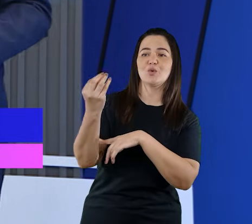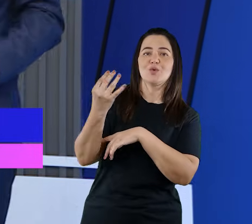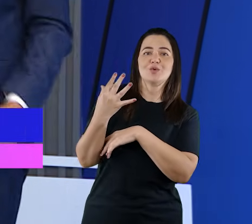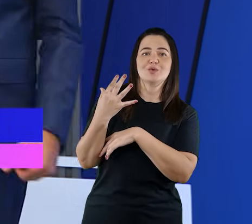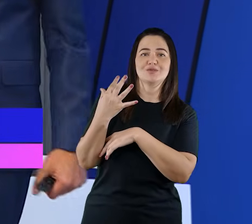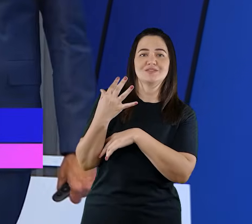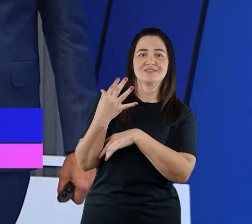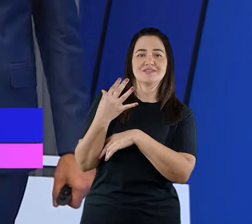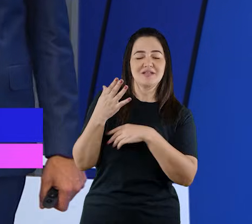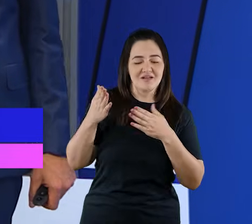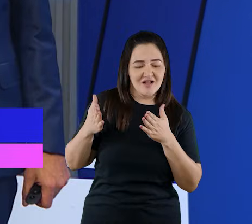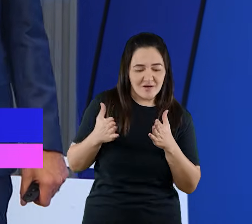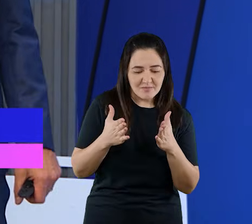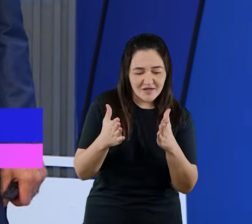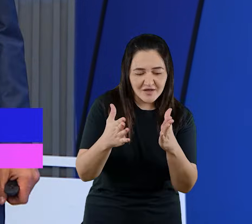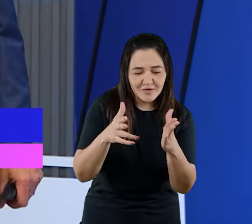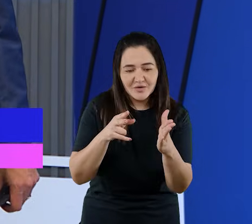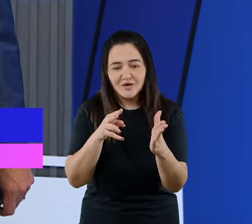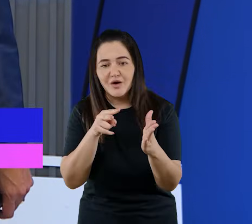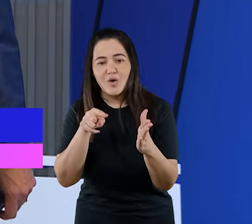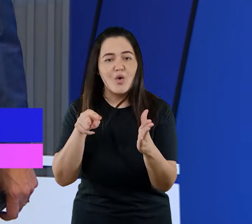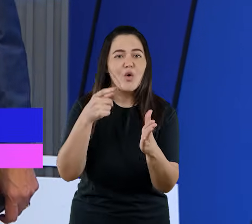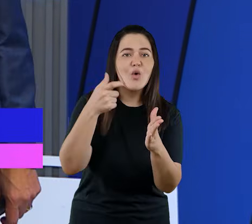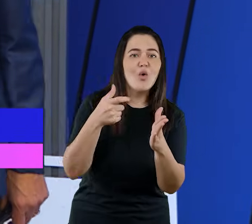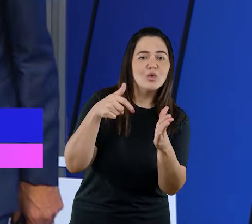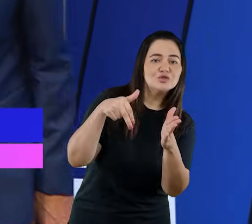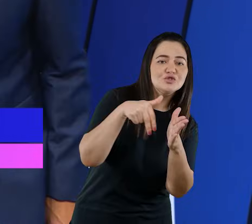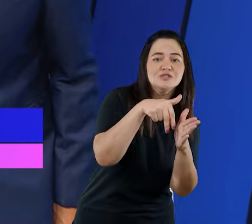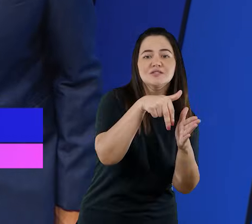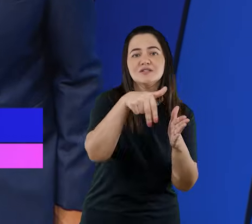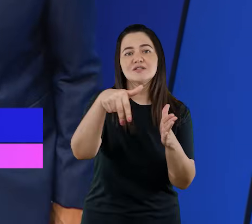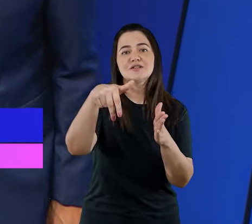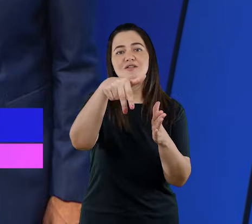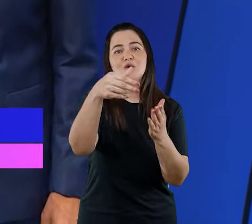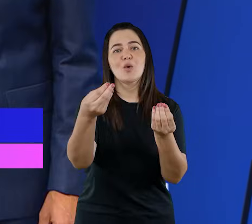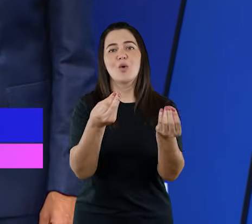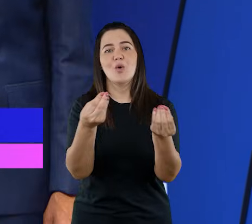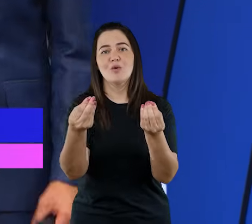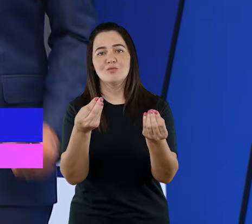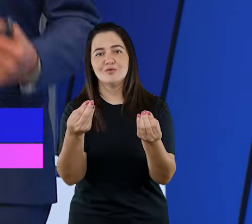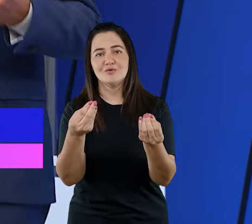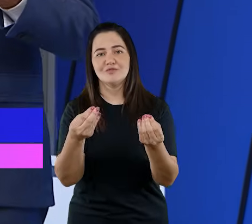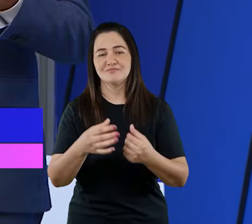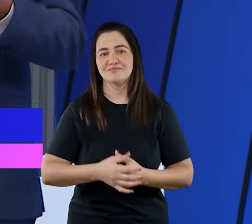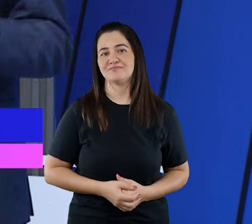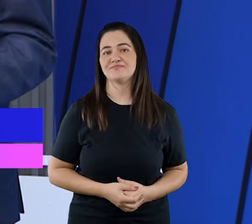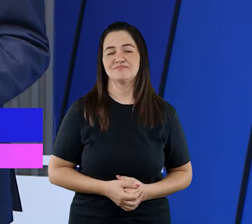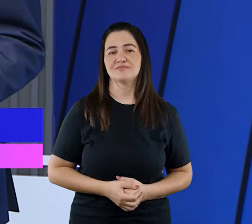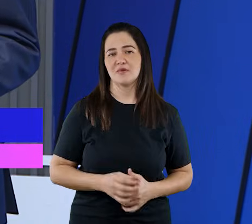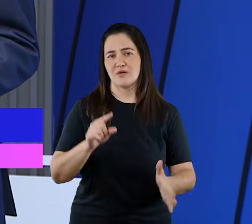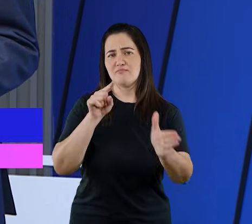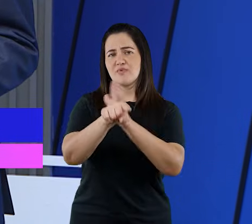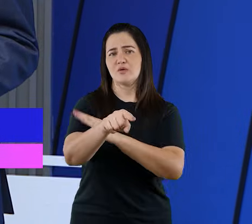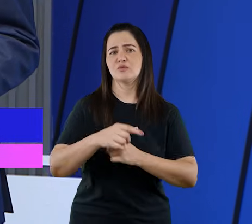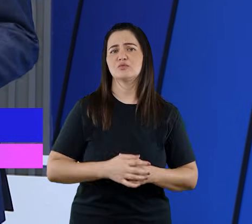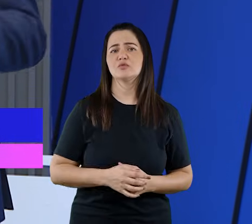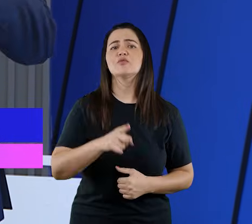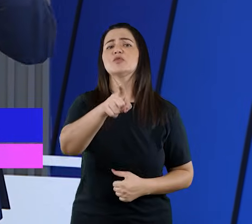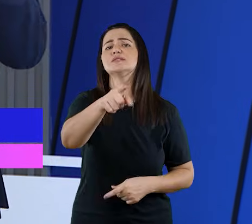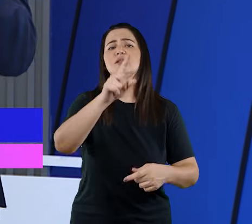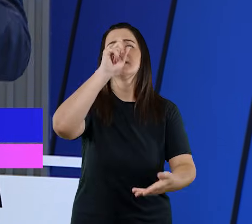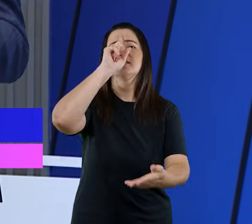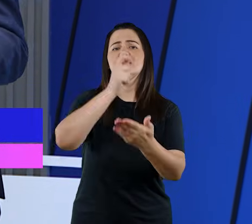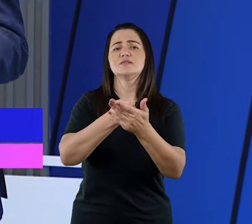caminho. Para que você saiba exatamente onde colocar o seu pé. Que passo você precisa dar.